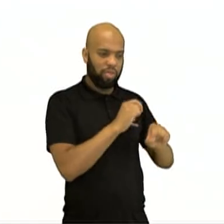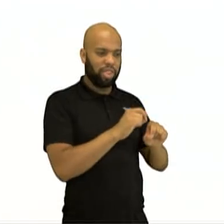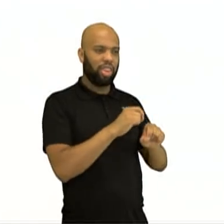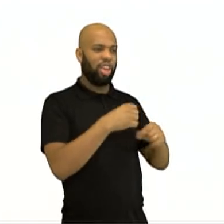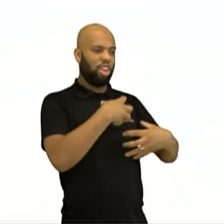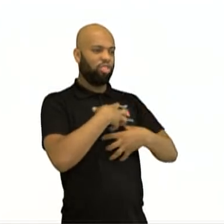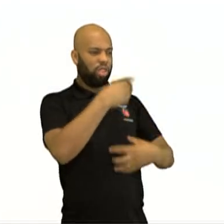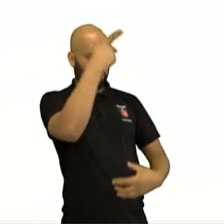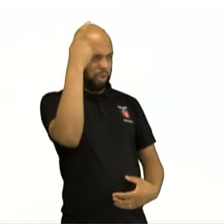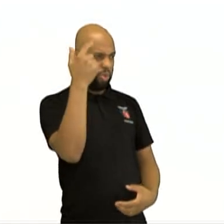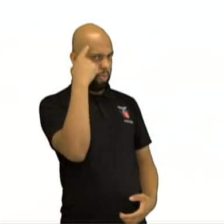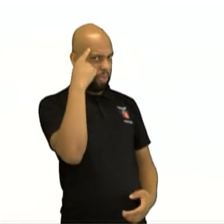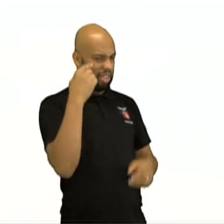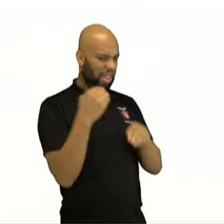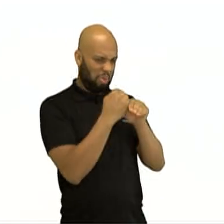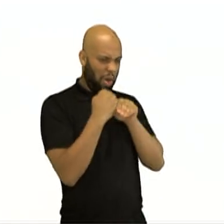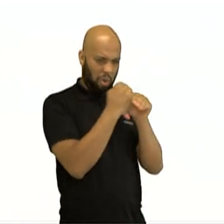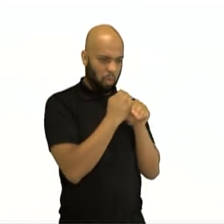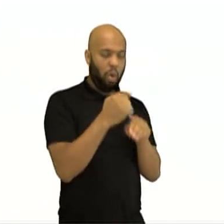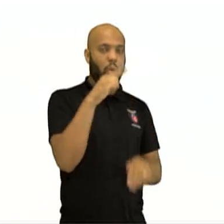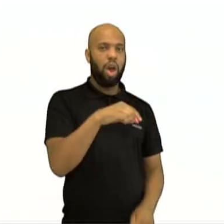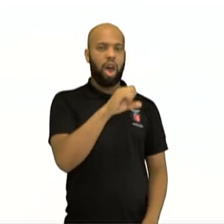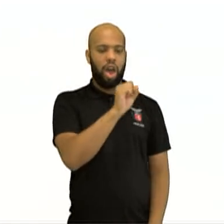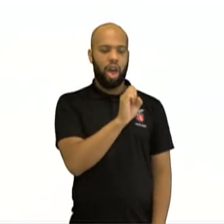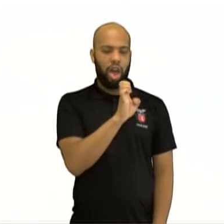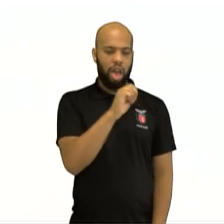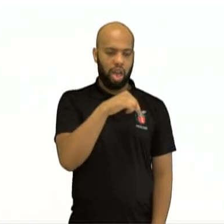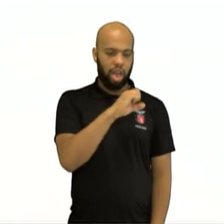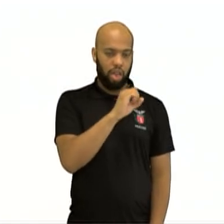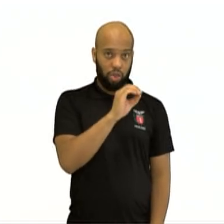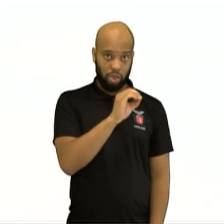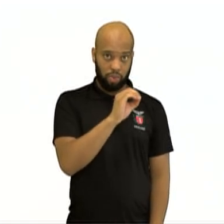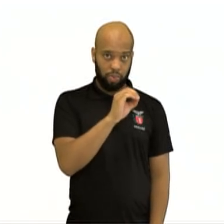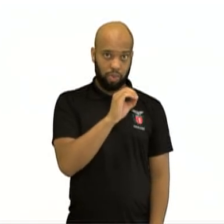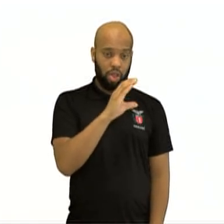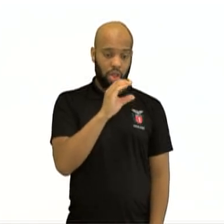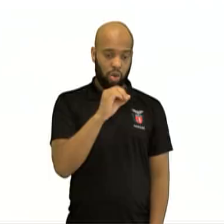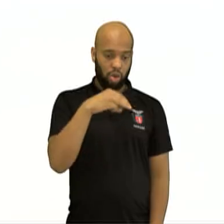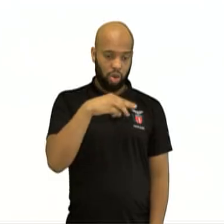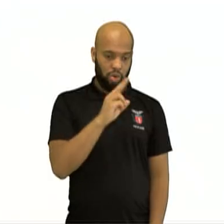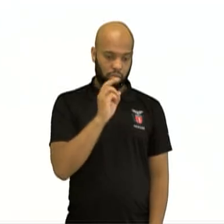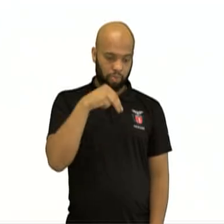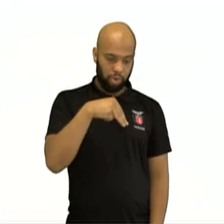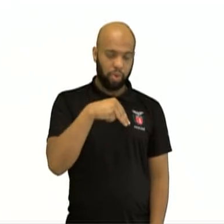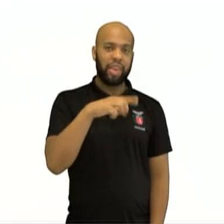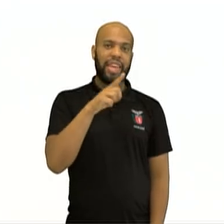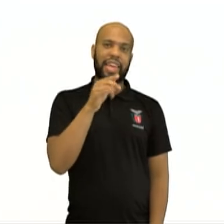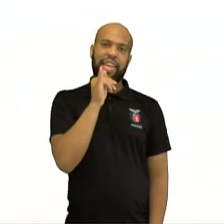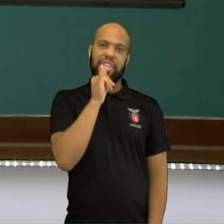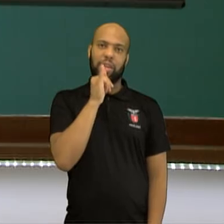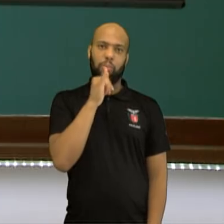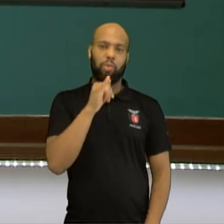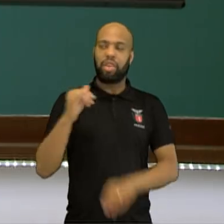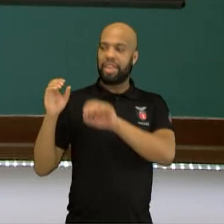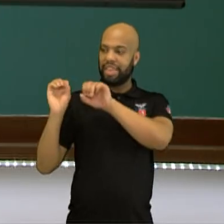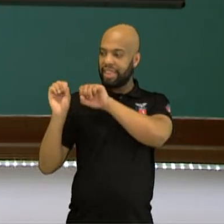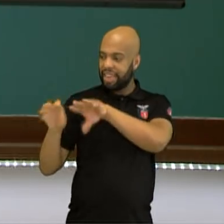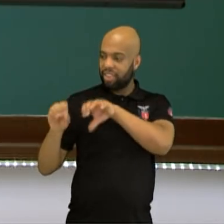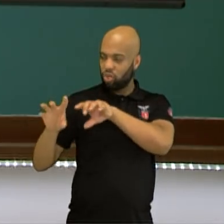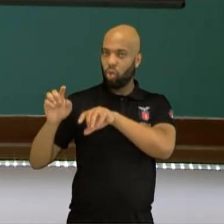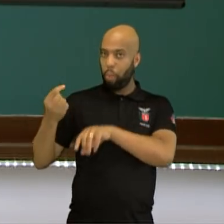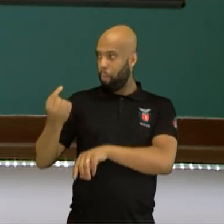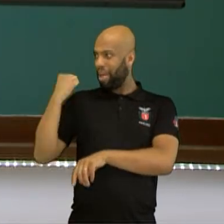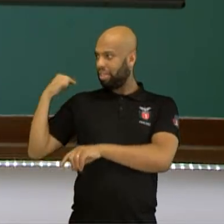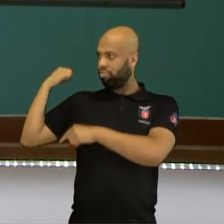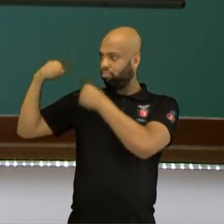de critérios baseados nas crenças, nos ensinamentos que são passados de geração para geração, a